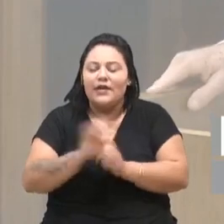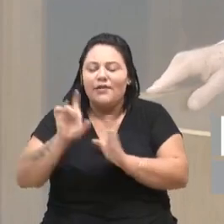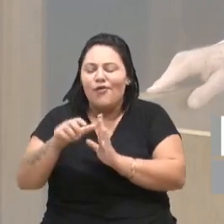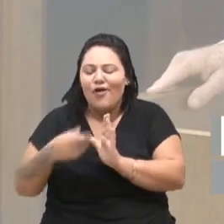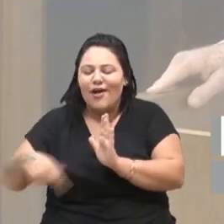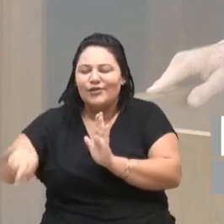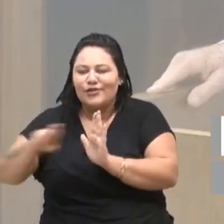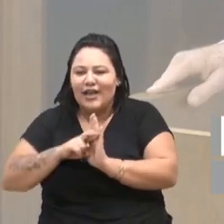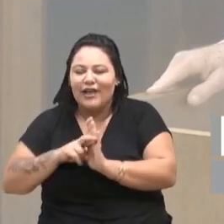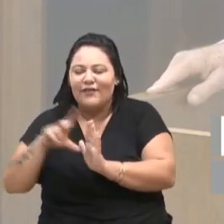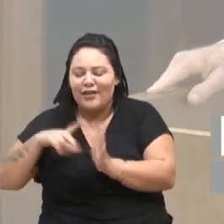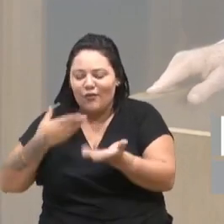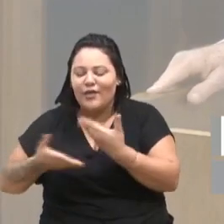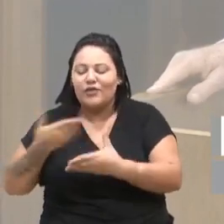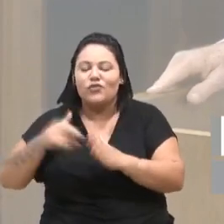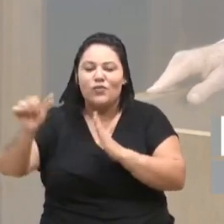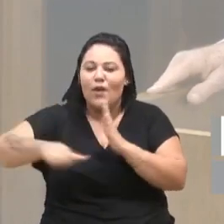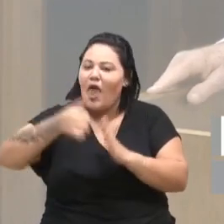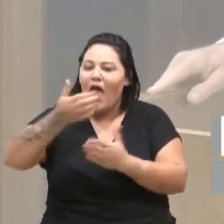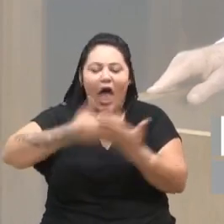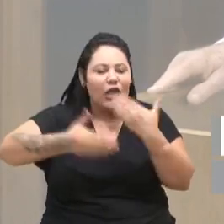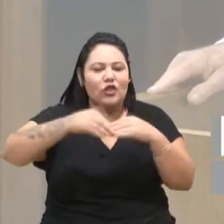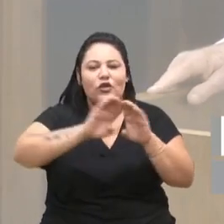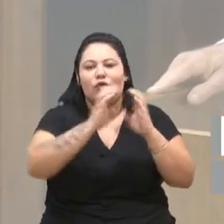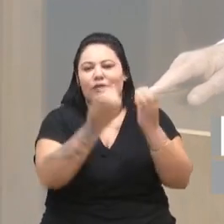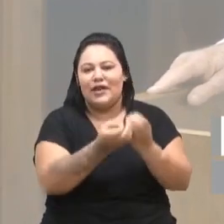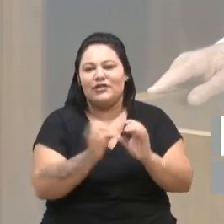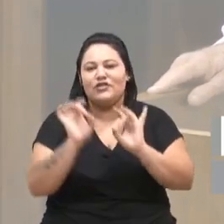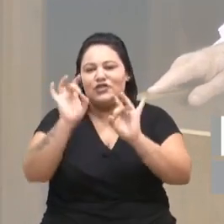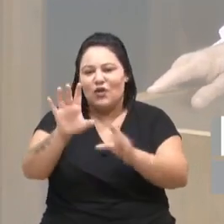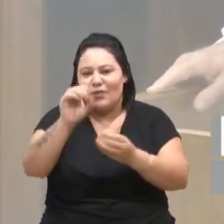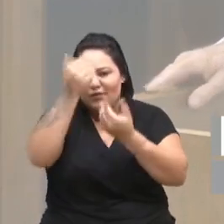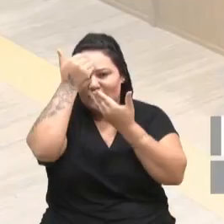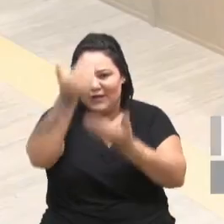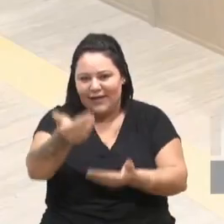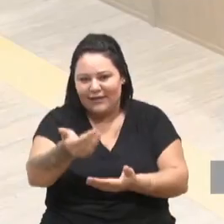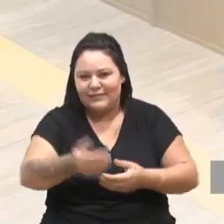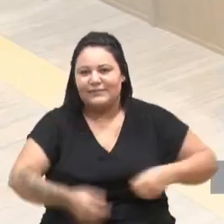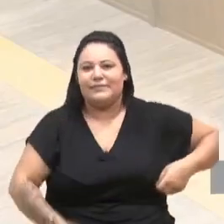é um atendimento melhor para a nossa comunidade. Era isso, muito obrigado.